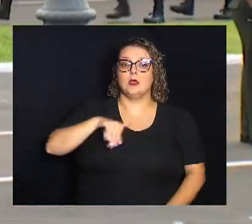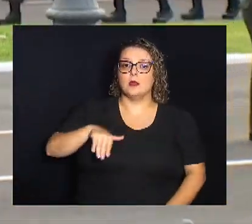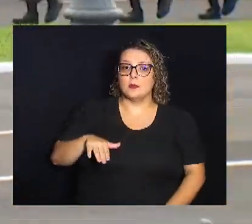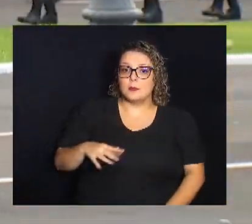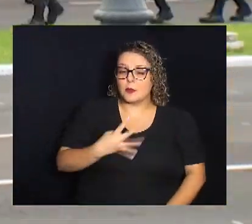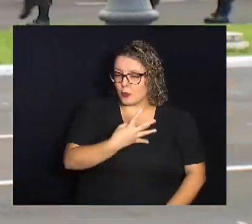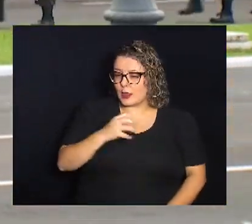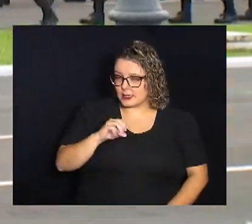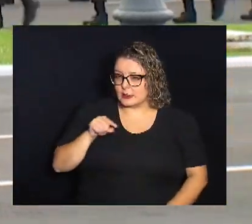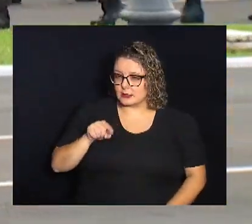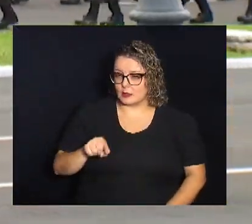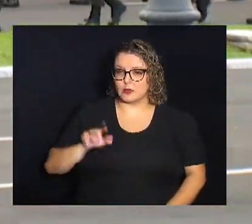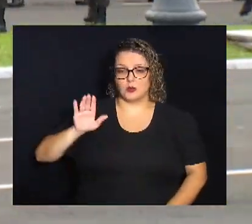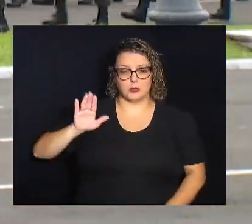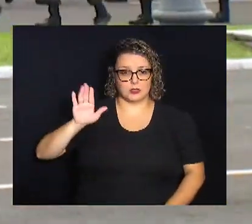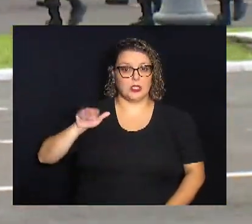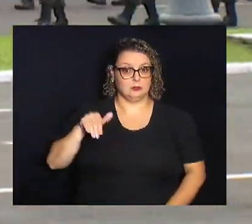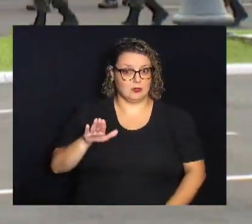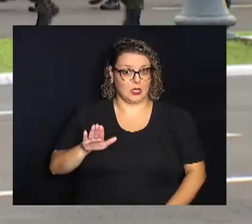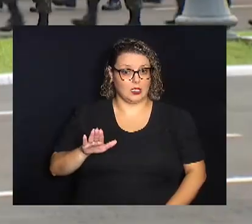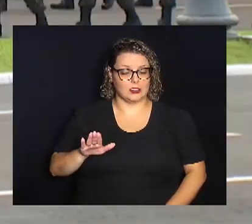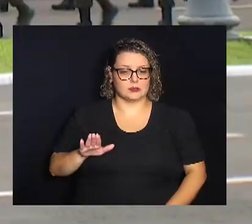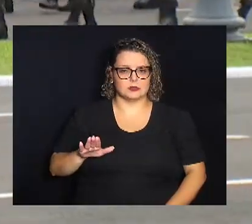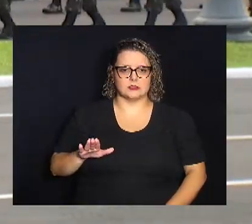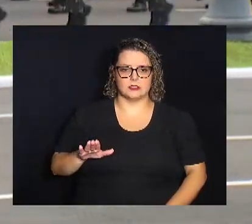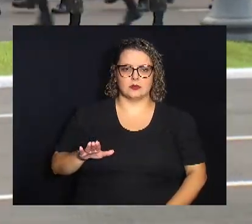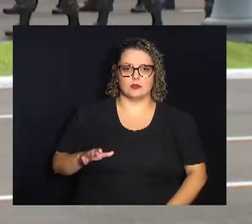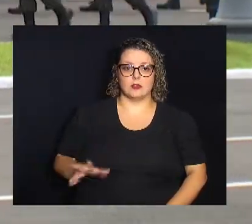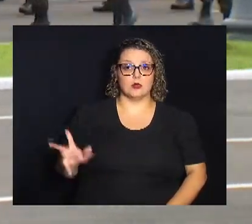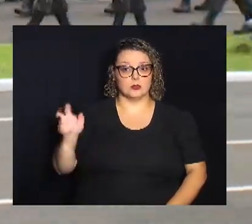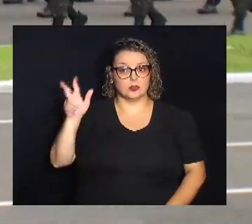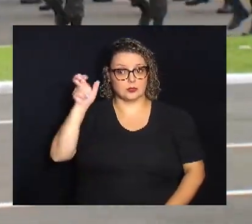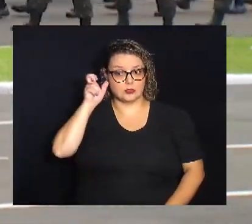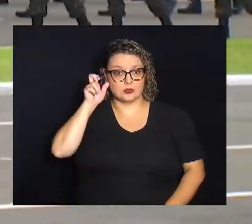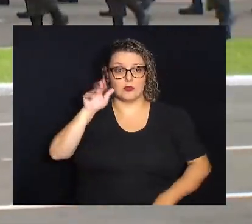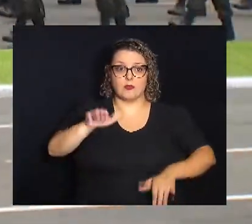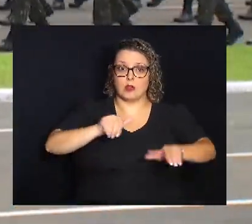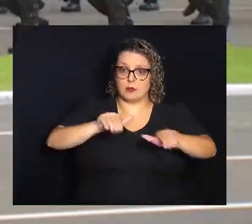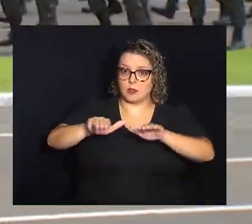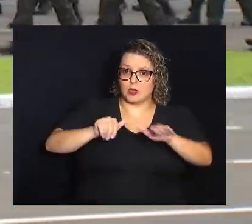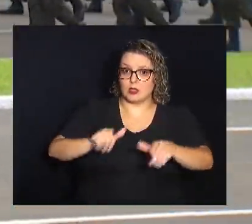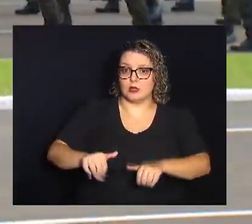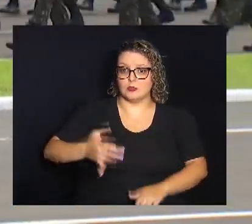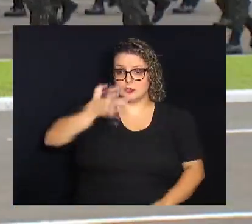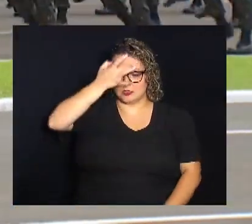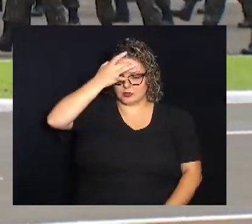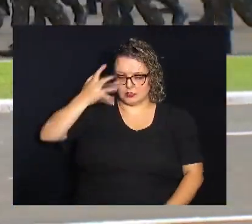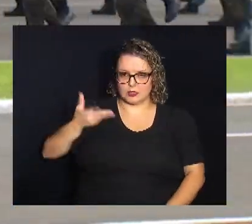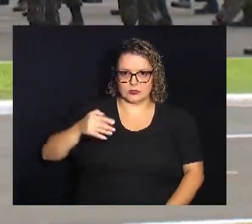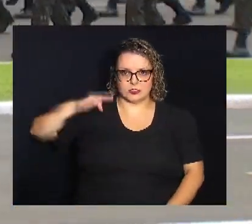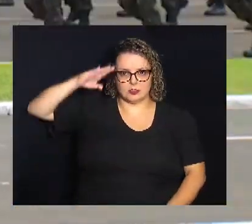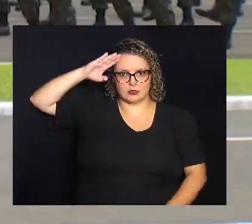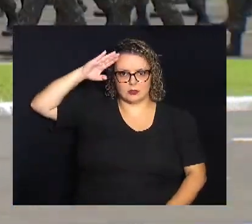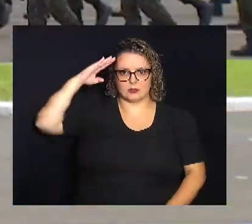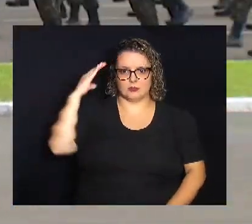mil candidatos, né, que ouviram esse chamamento da vocação militar. E temos essa turma